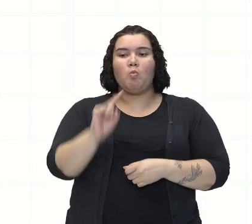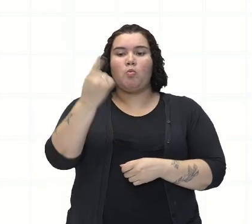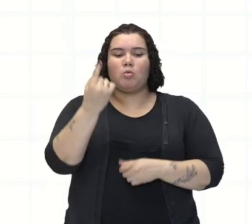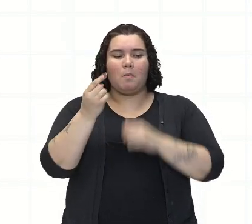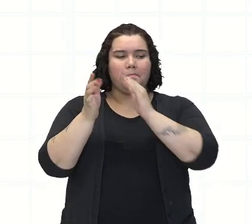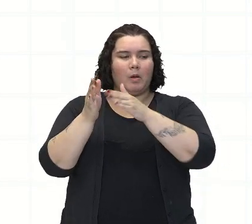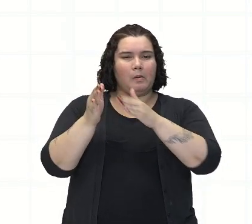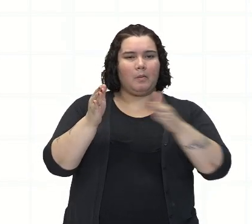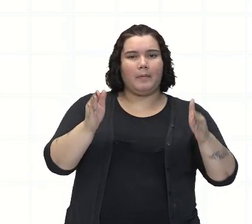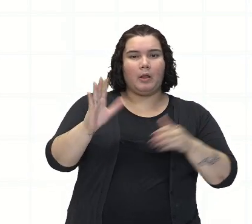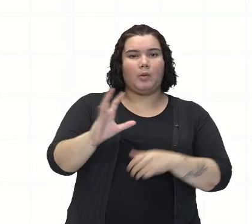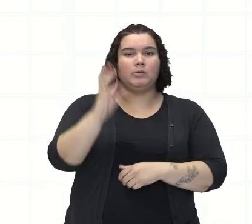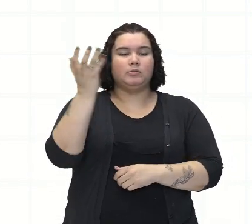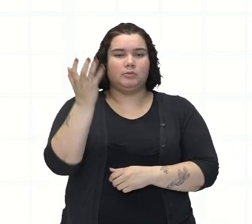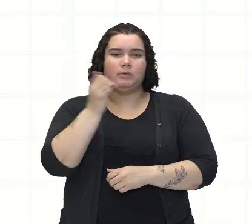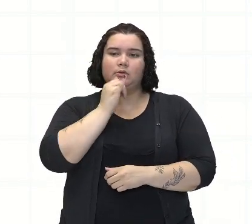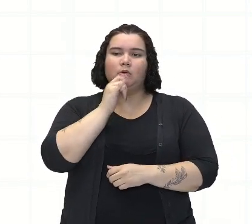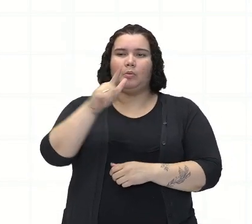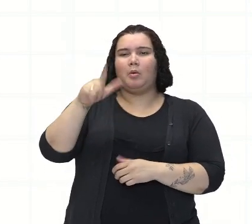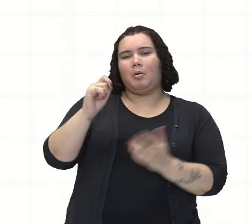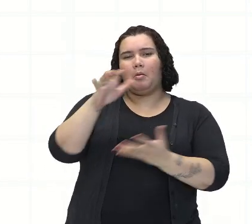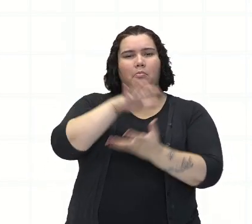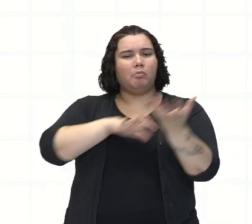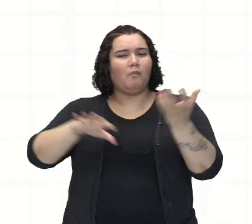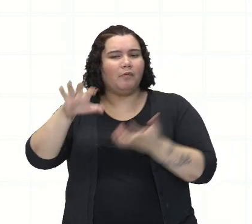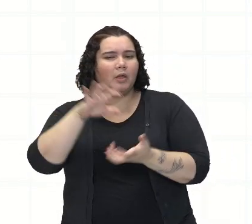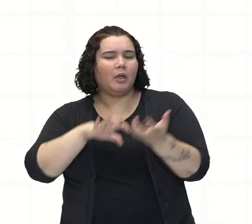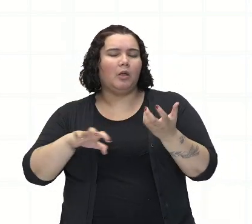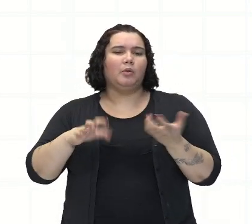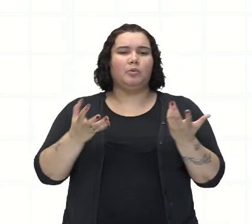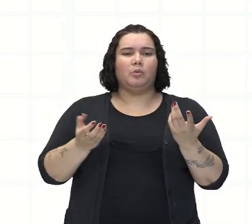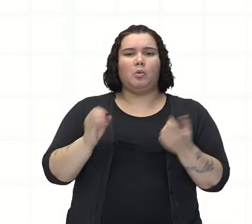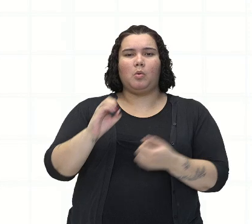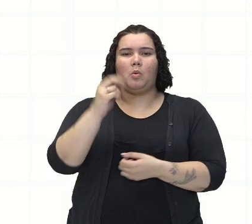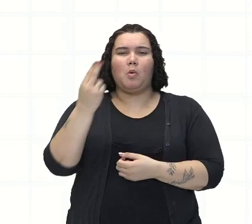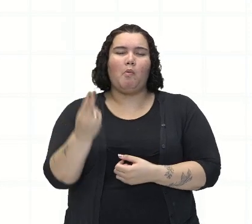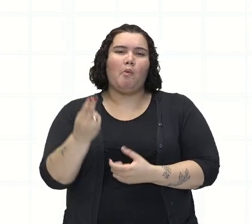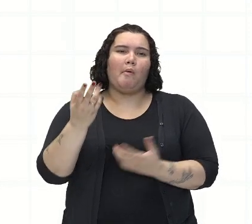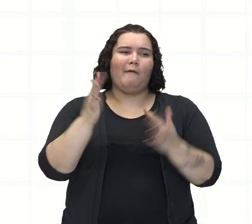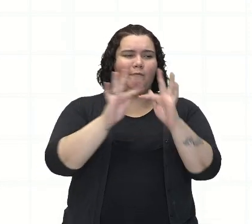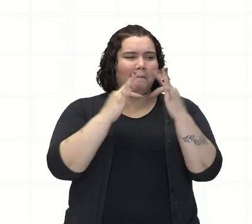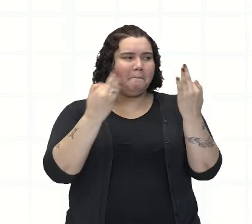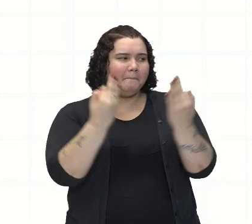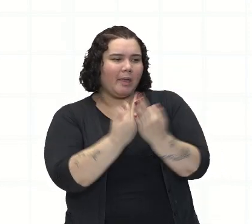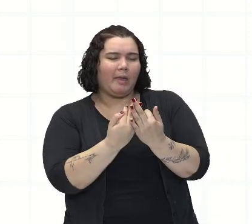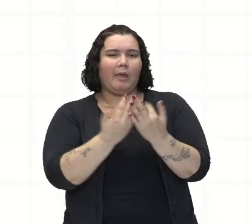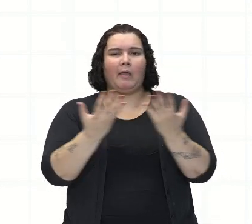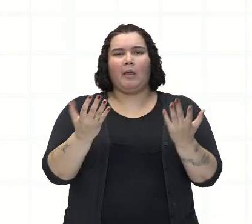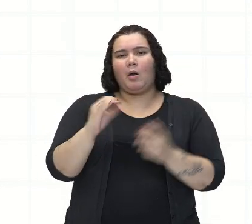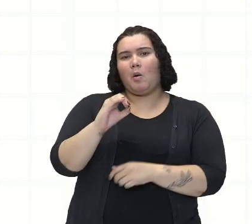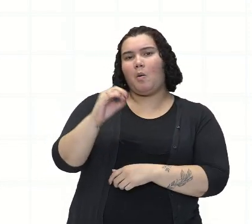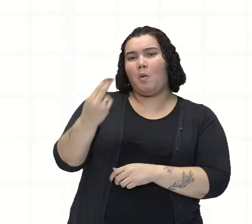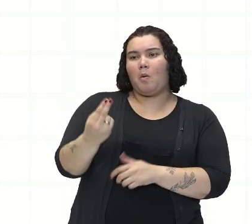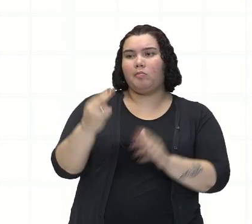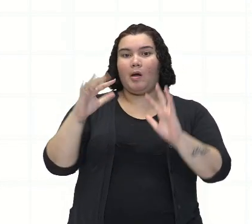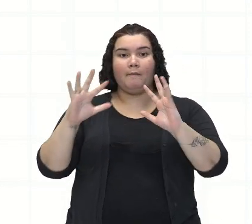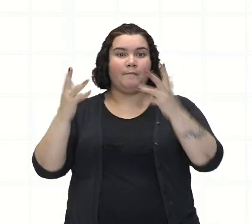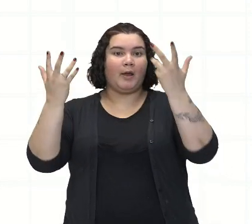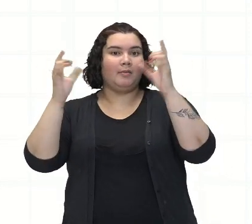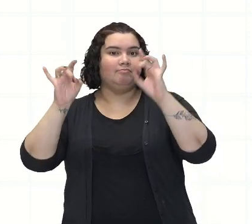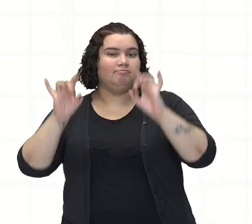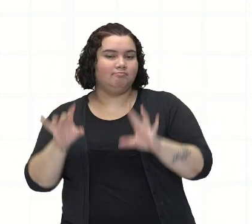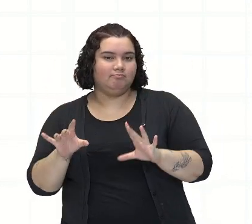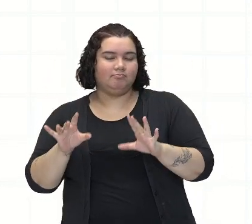elemento daquela história. Pode ser um conflito, pode ser algum drama familiar, pode ser algum evento que aconteceu, e